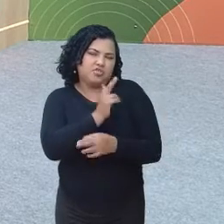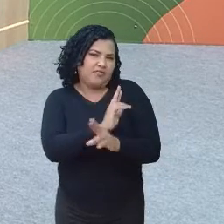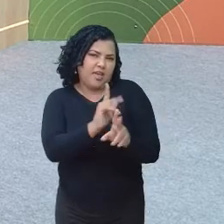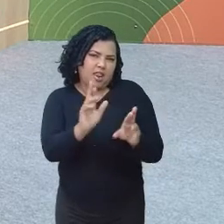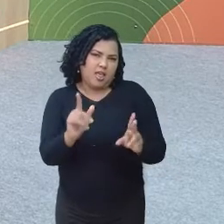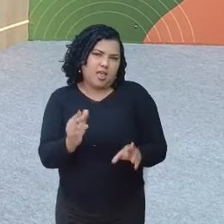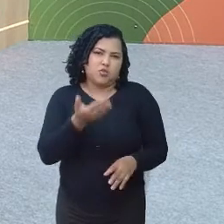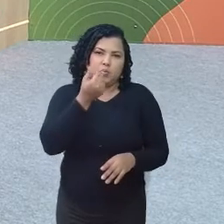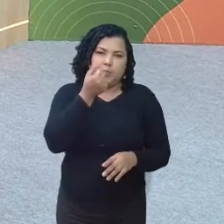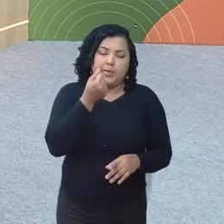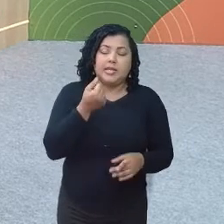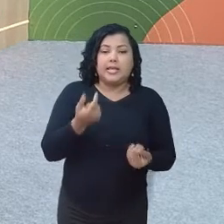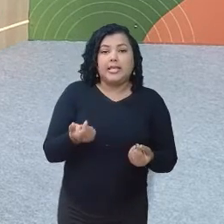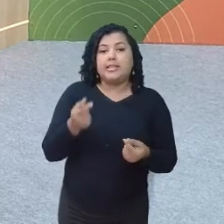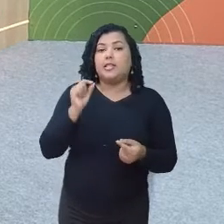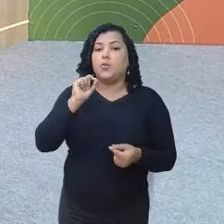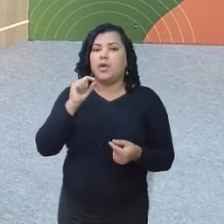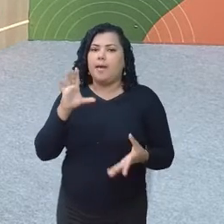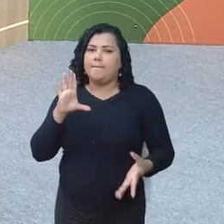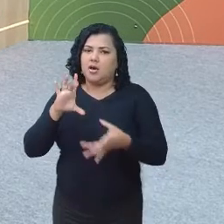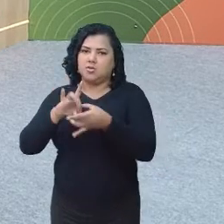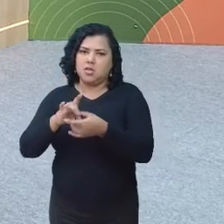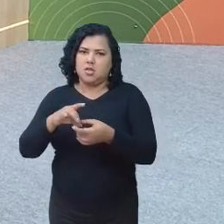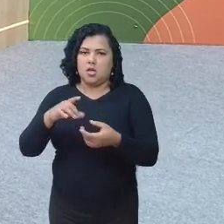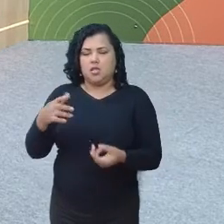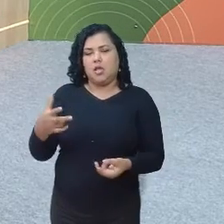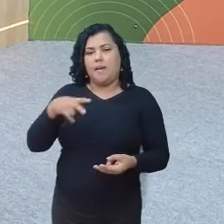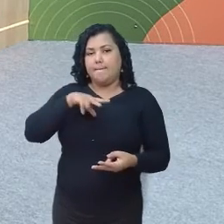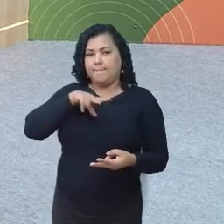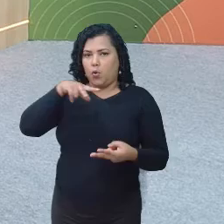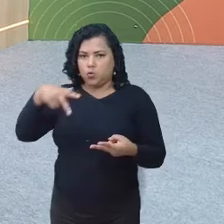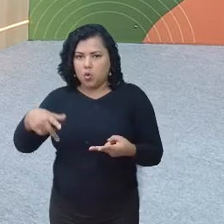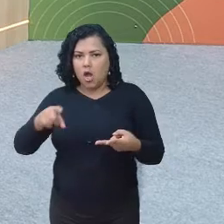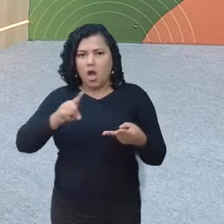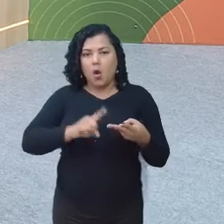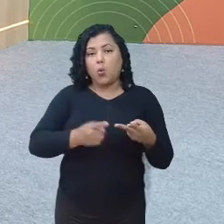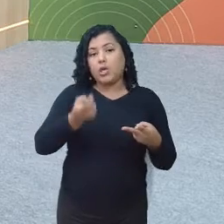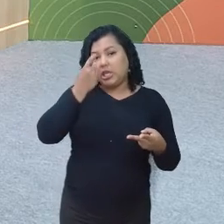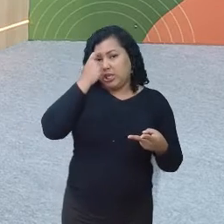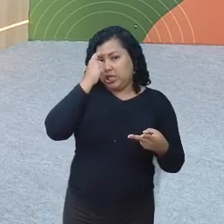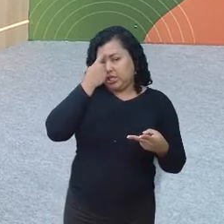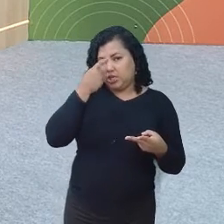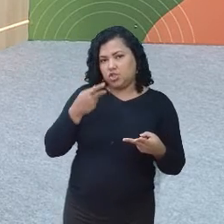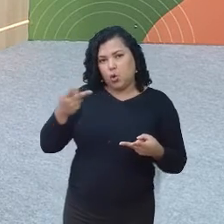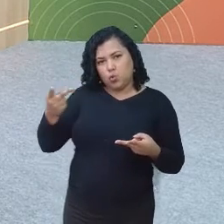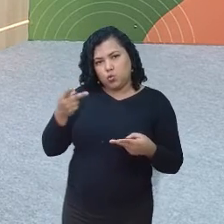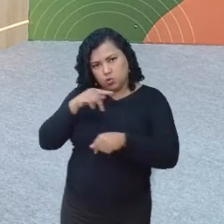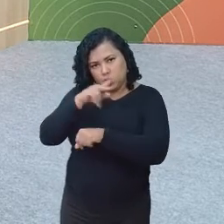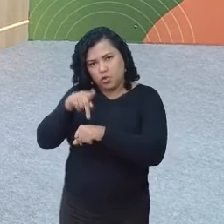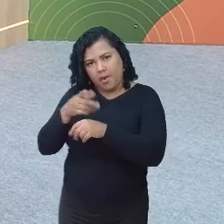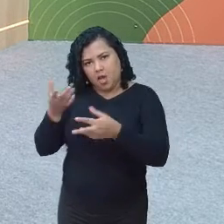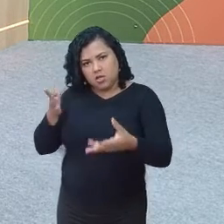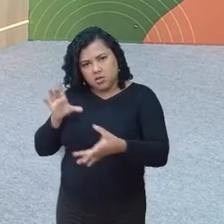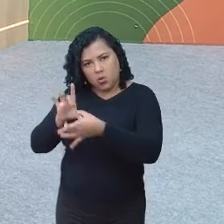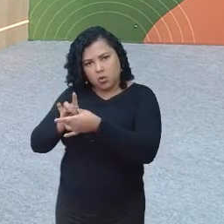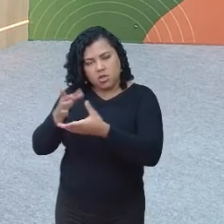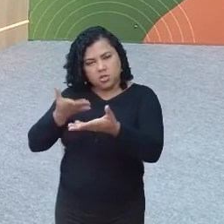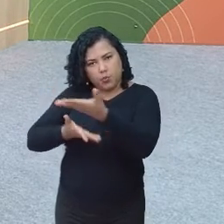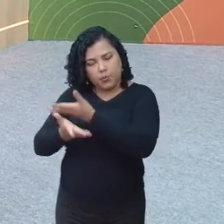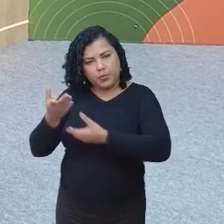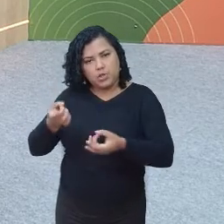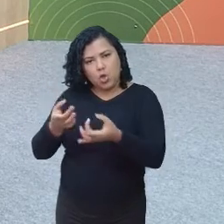região das Índias, ele vinha em declínio, então o açúcar ele vai servir para suprir